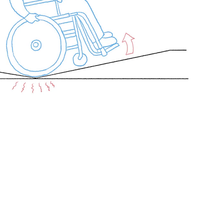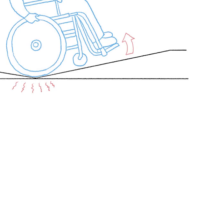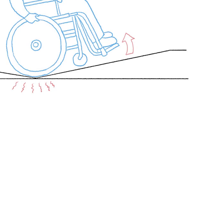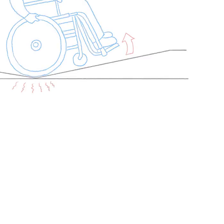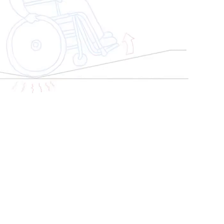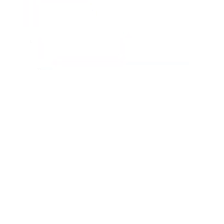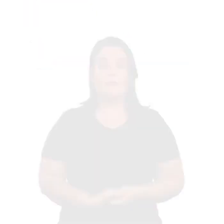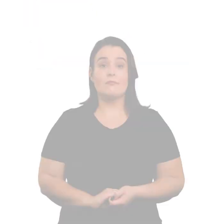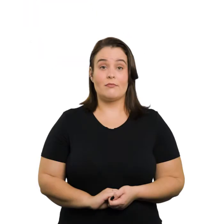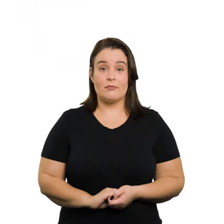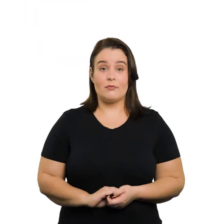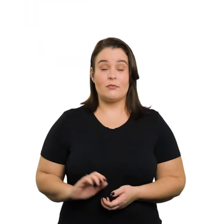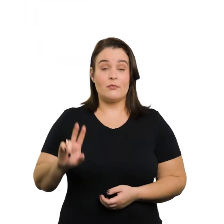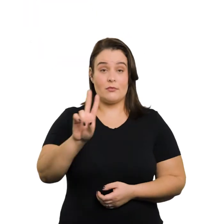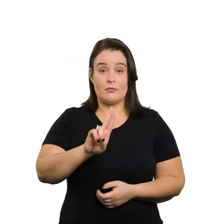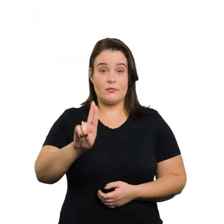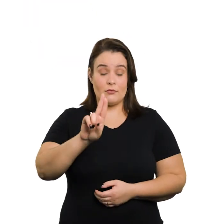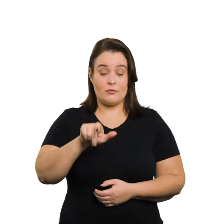para trás.